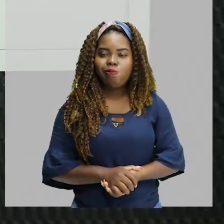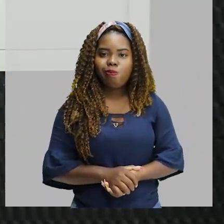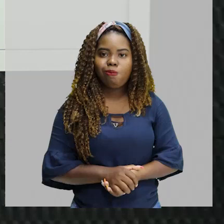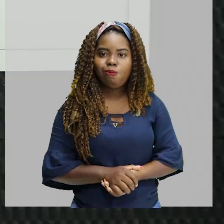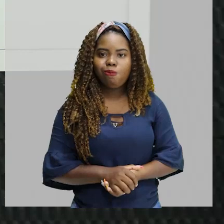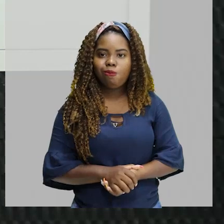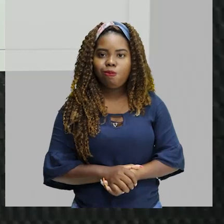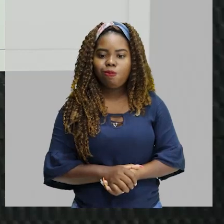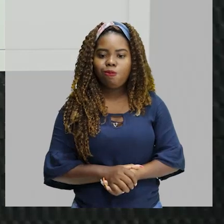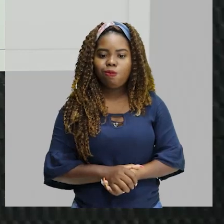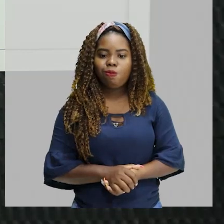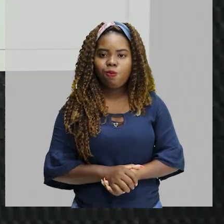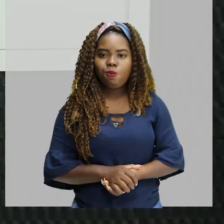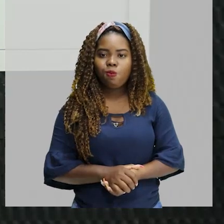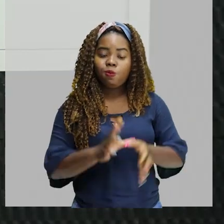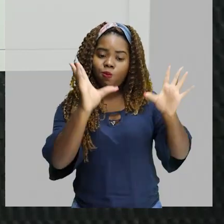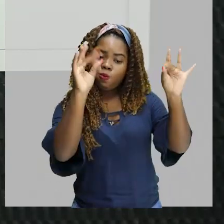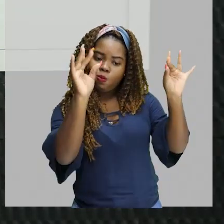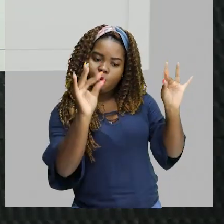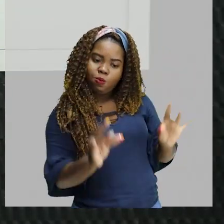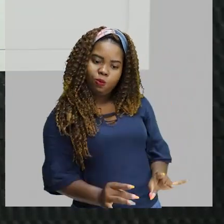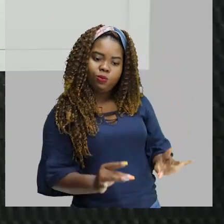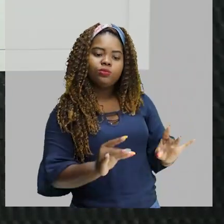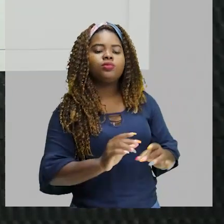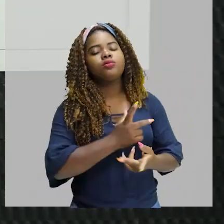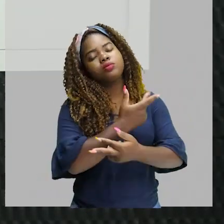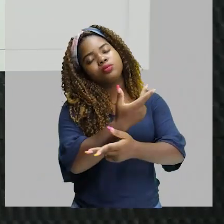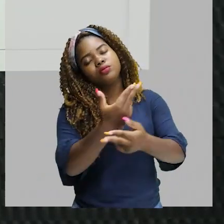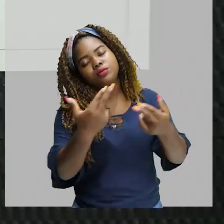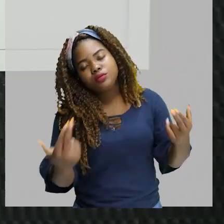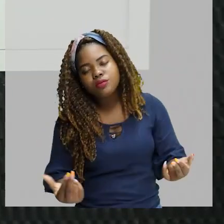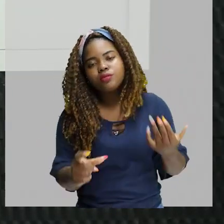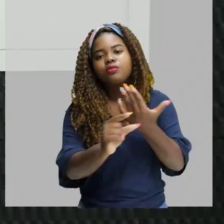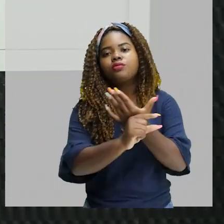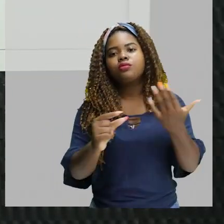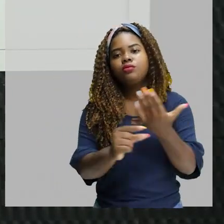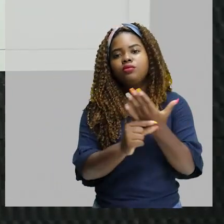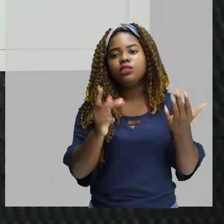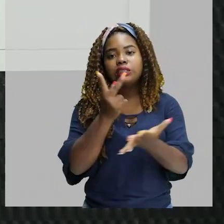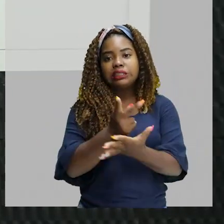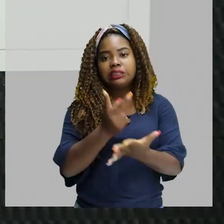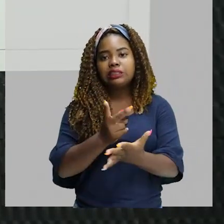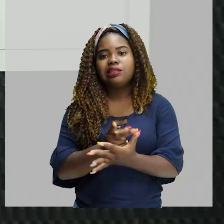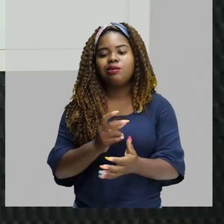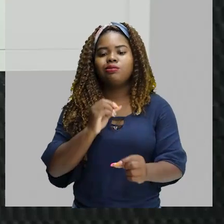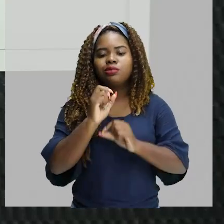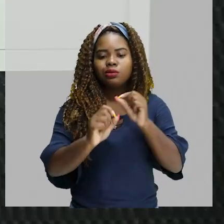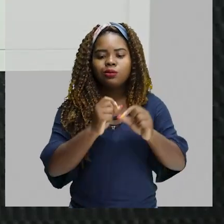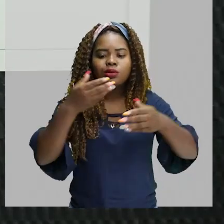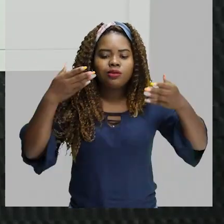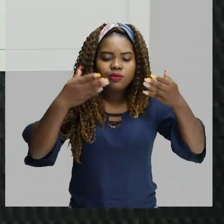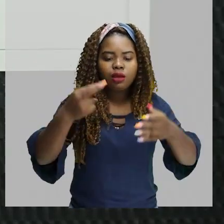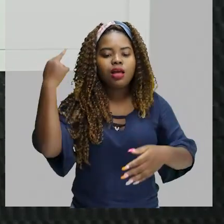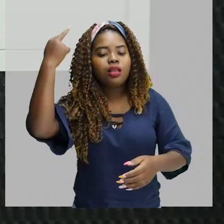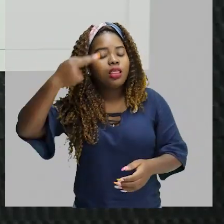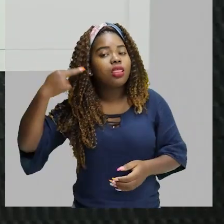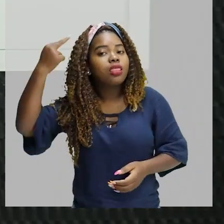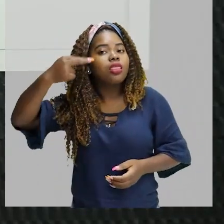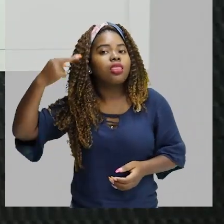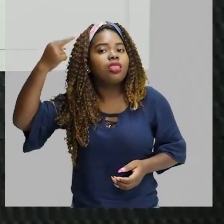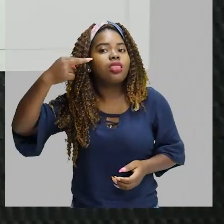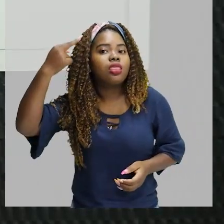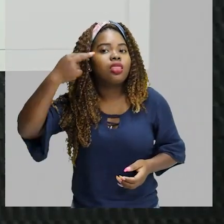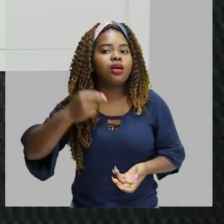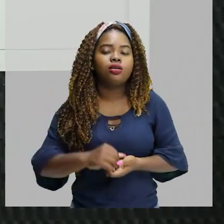vai ser, claro, descrito por vários autores, sempre numa perspectiva de reflexão, e esta